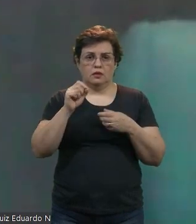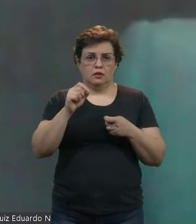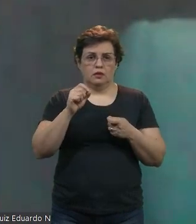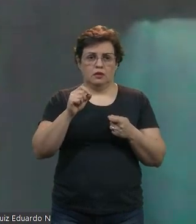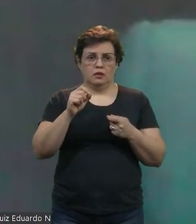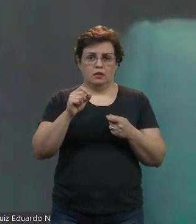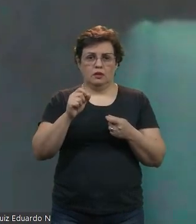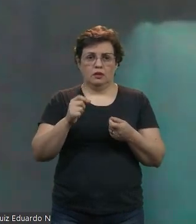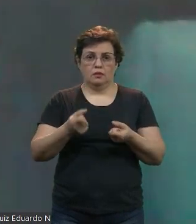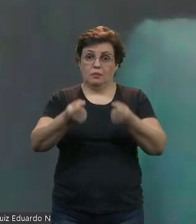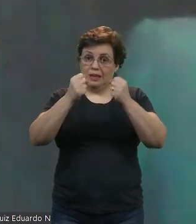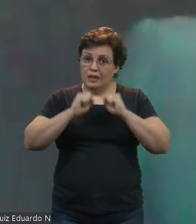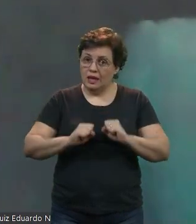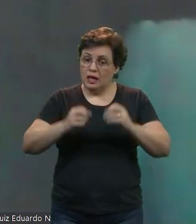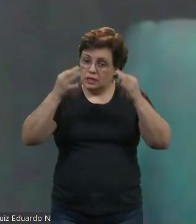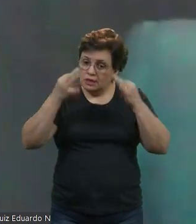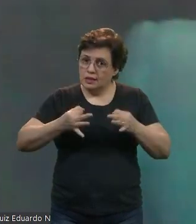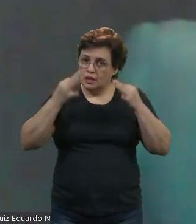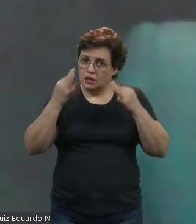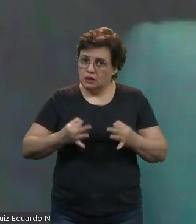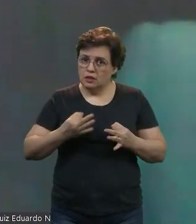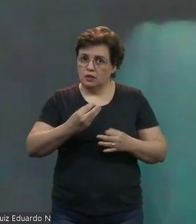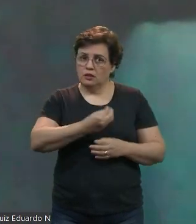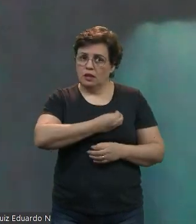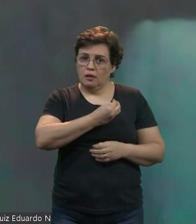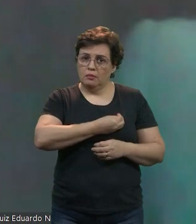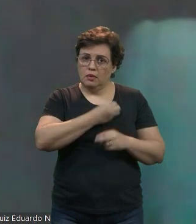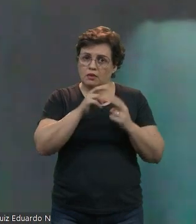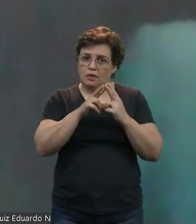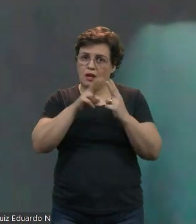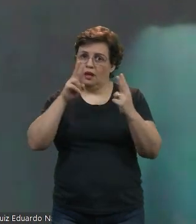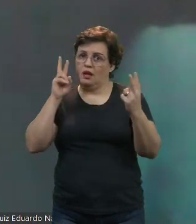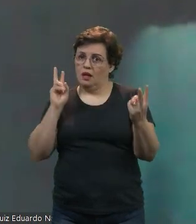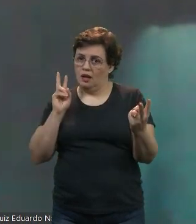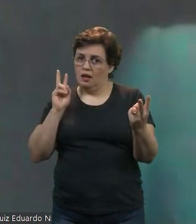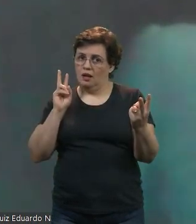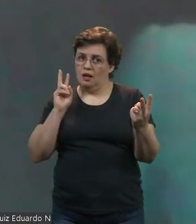fosse garantida a presença,